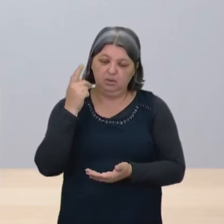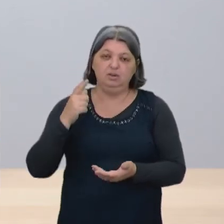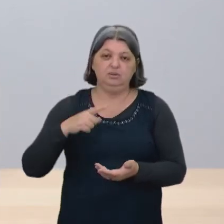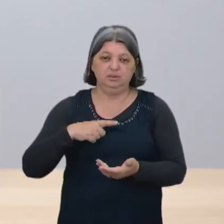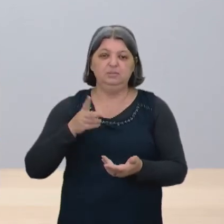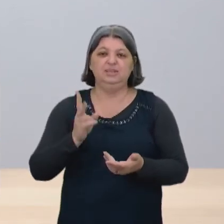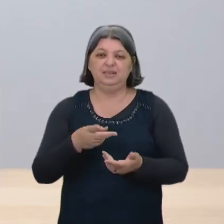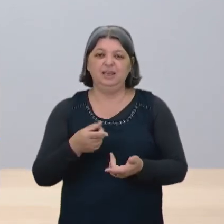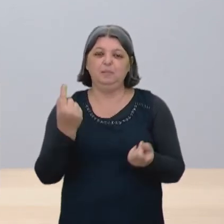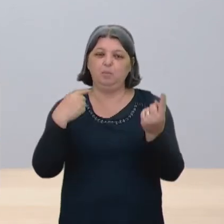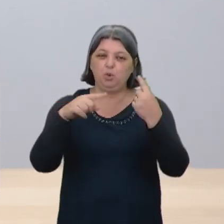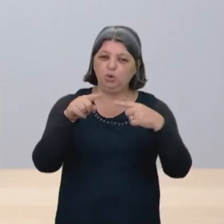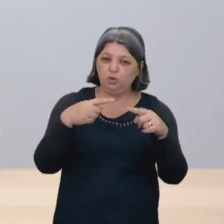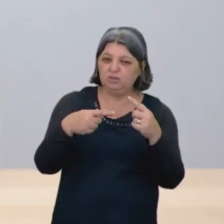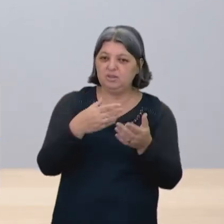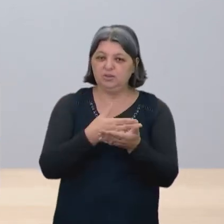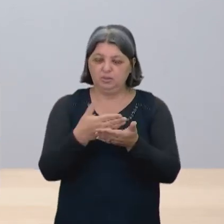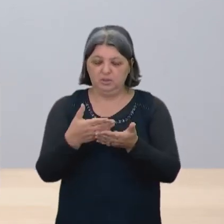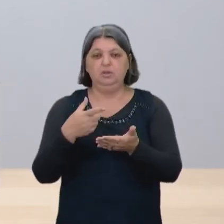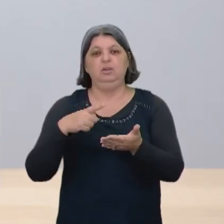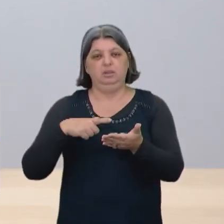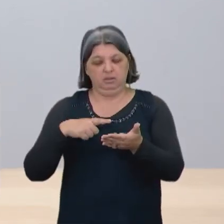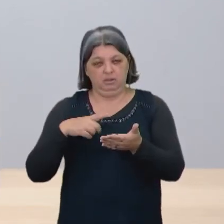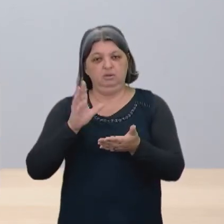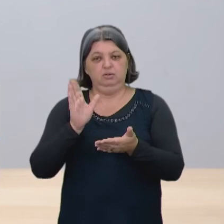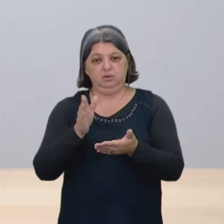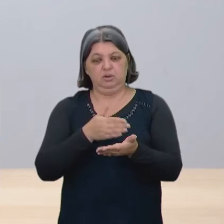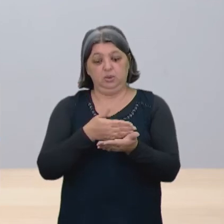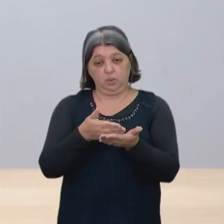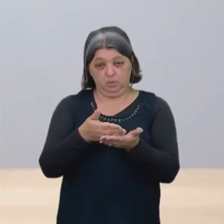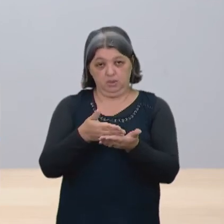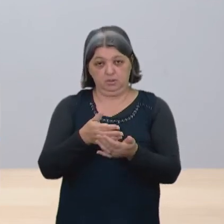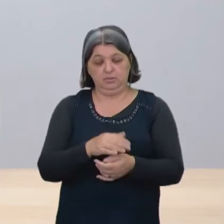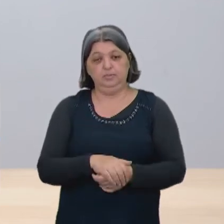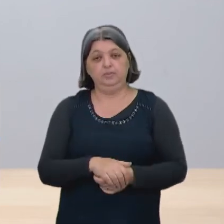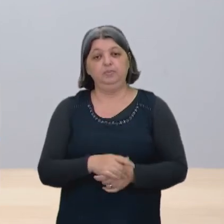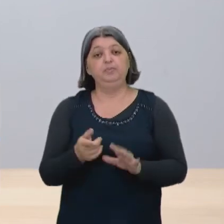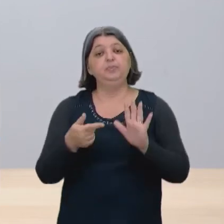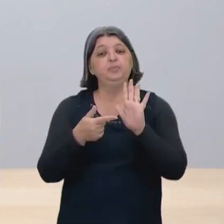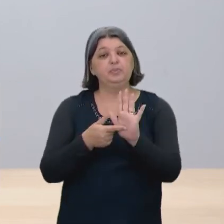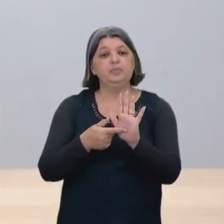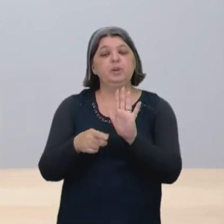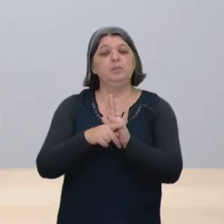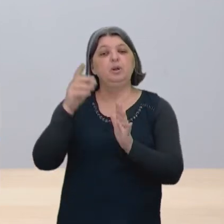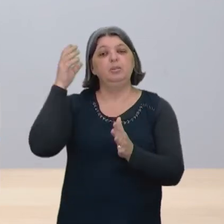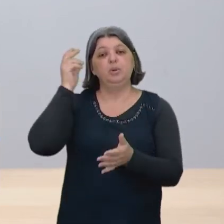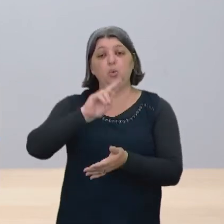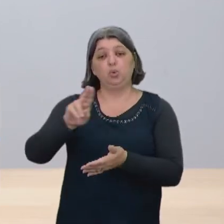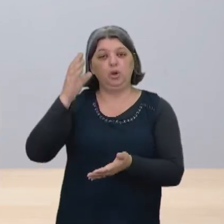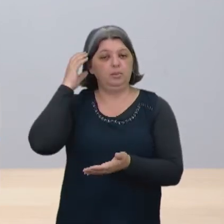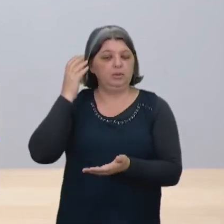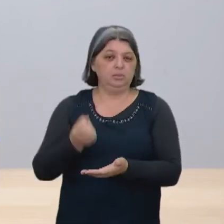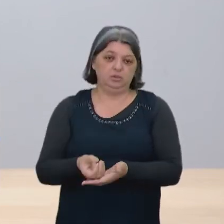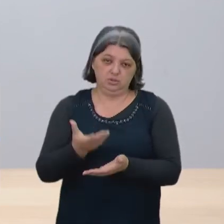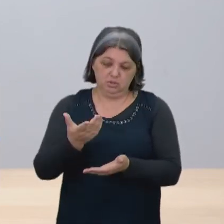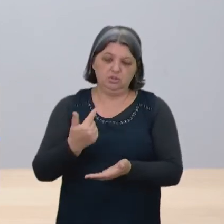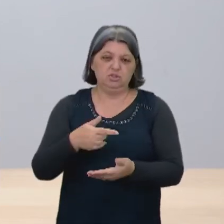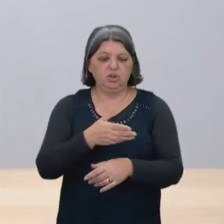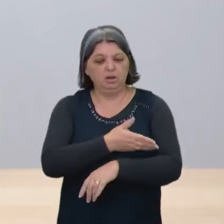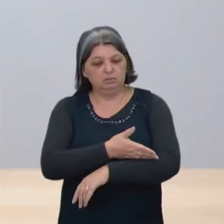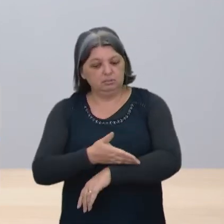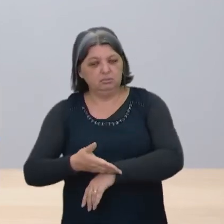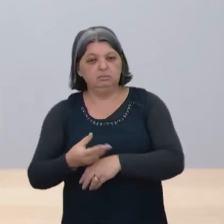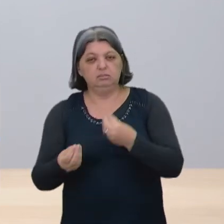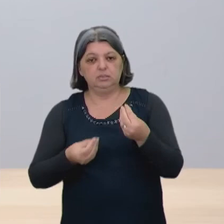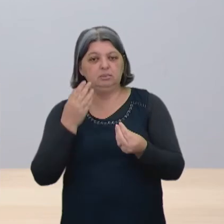abertura, né? Então você viu que já tinha uma vinheta, que a vinheta ela traz aí o nome do podcast, né? Para poder você se acostumar que